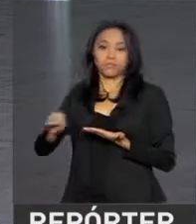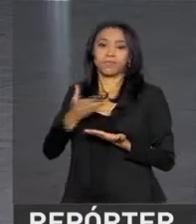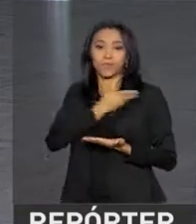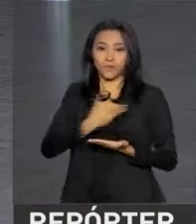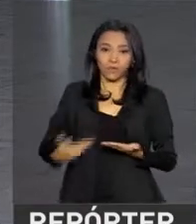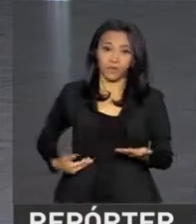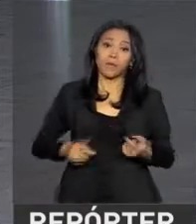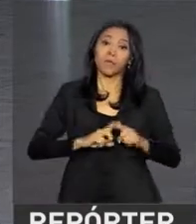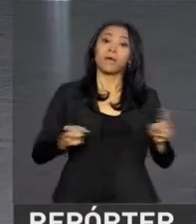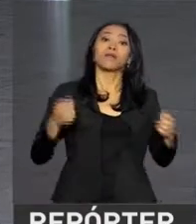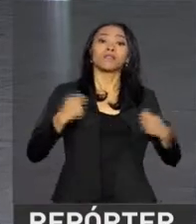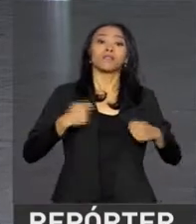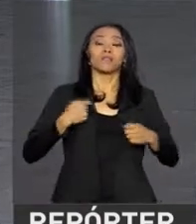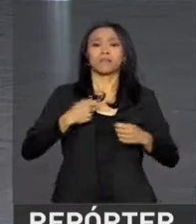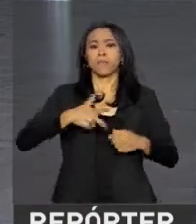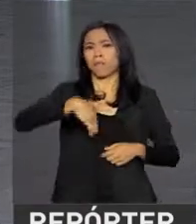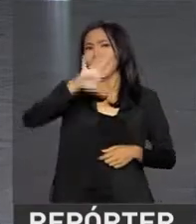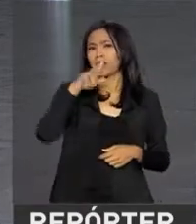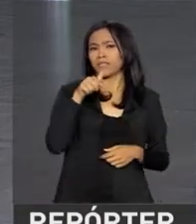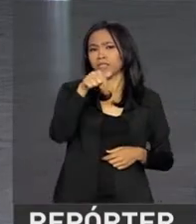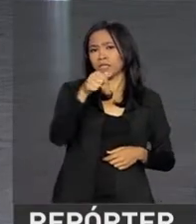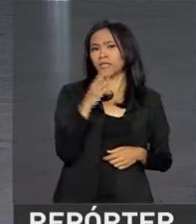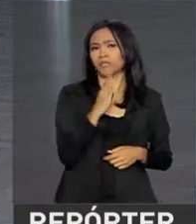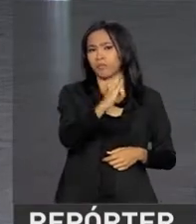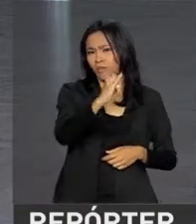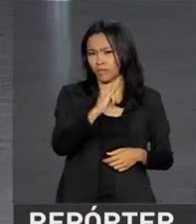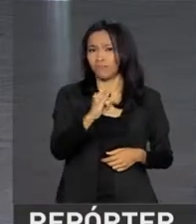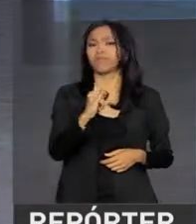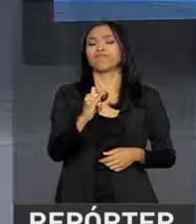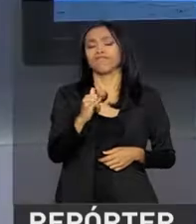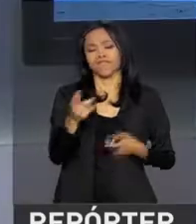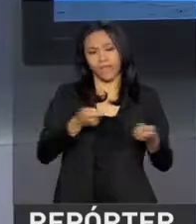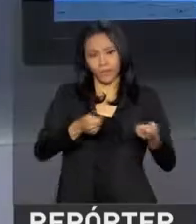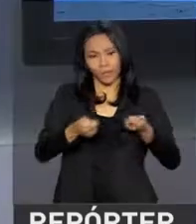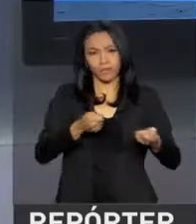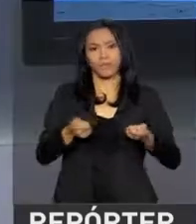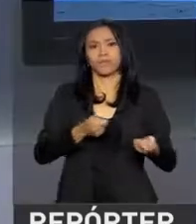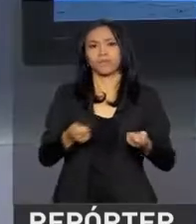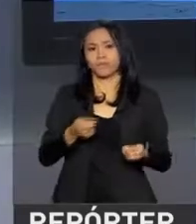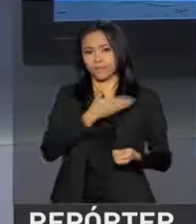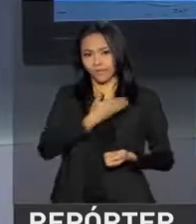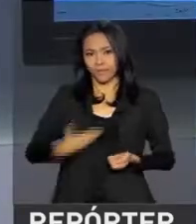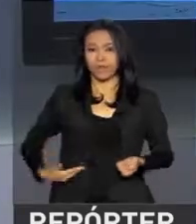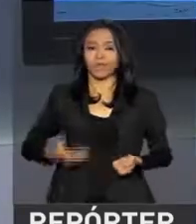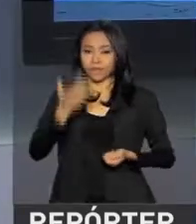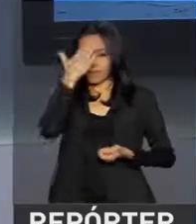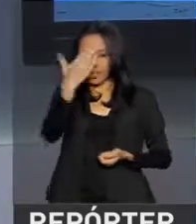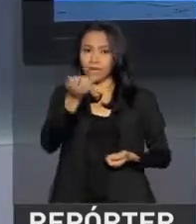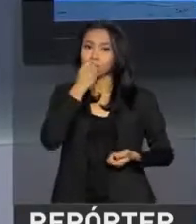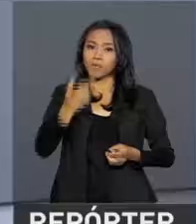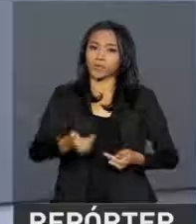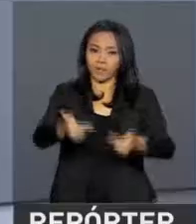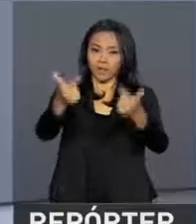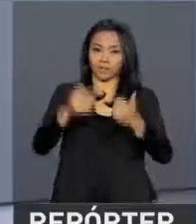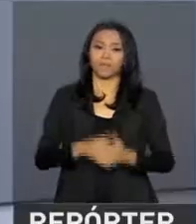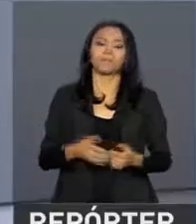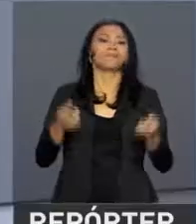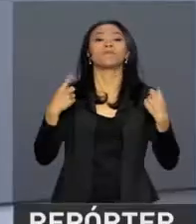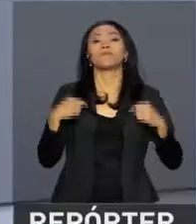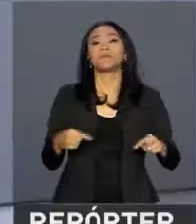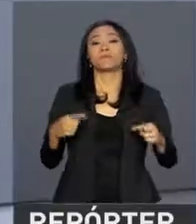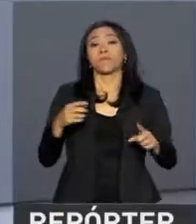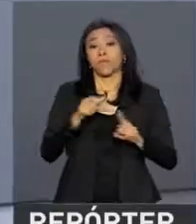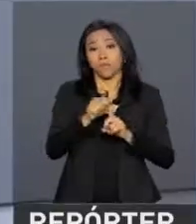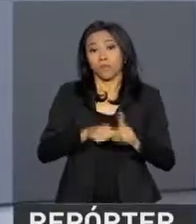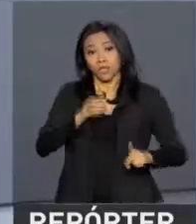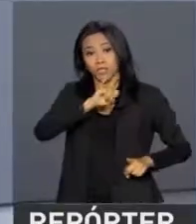mais de 7 bilhões de reais carol com você obrigada cleide bom trabalho pra você é um palácio em janeiro a